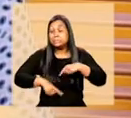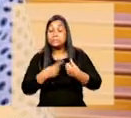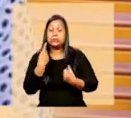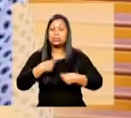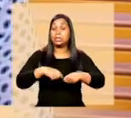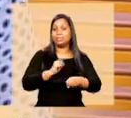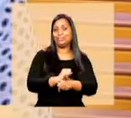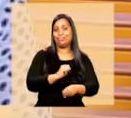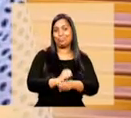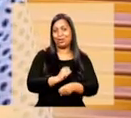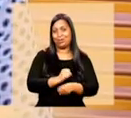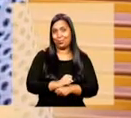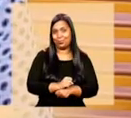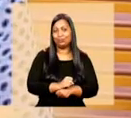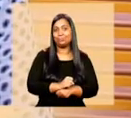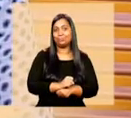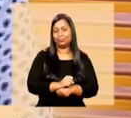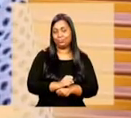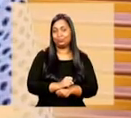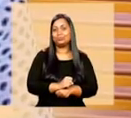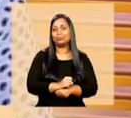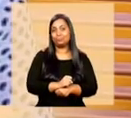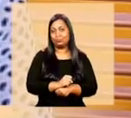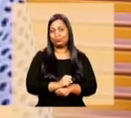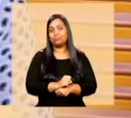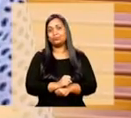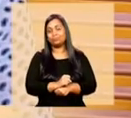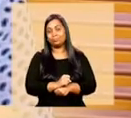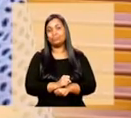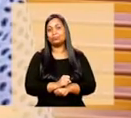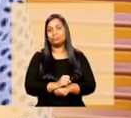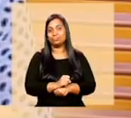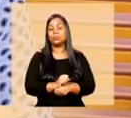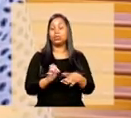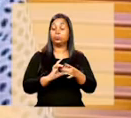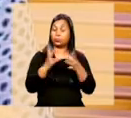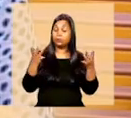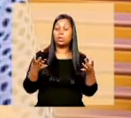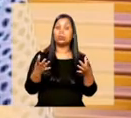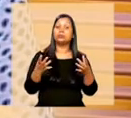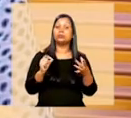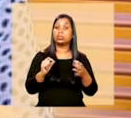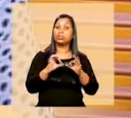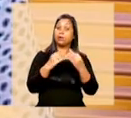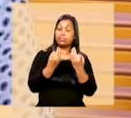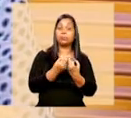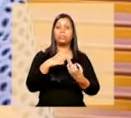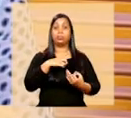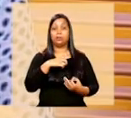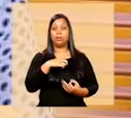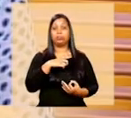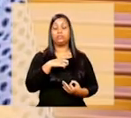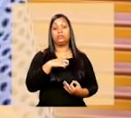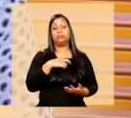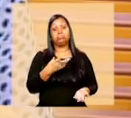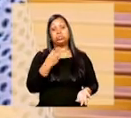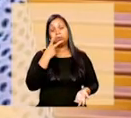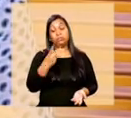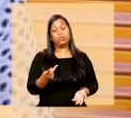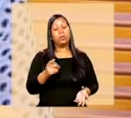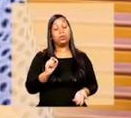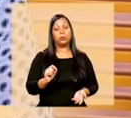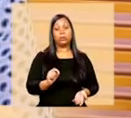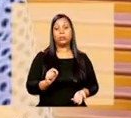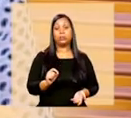a doação, né, do órgão e a disponibilidade que a família tem, né? Que eu digo